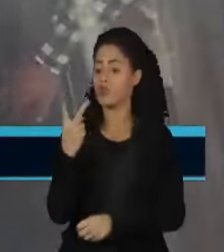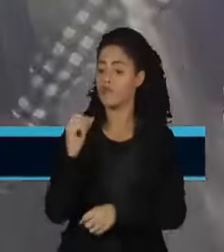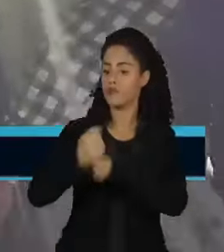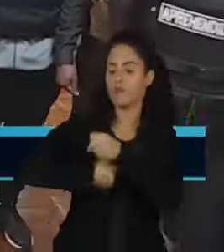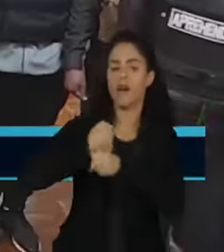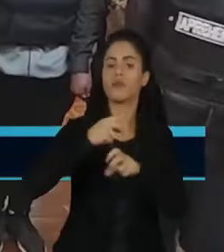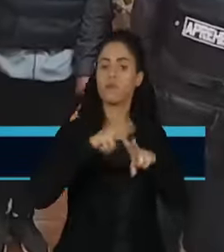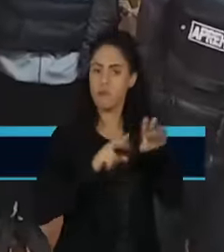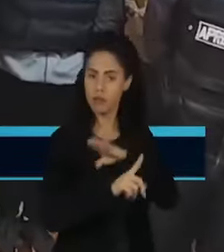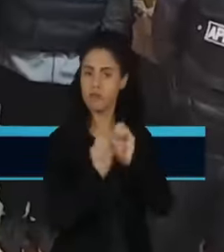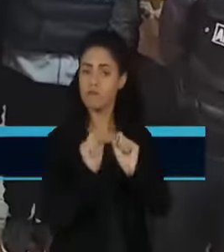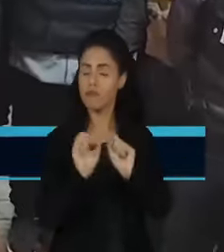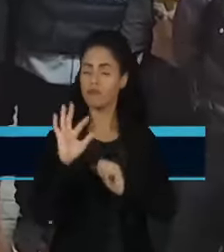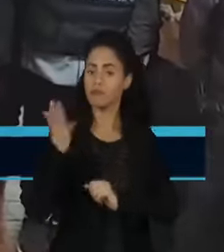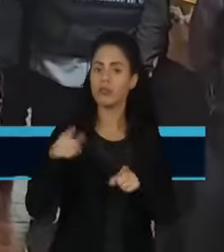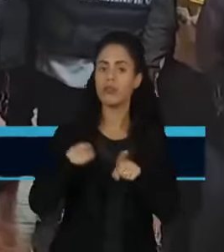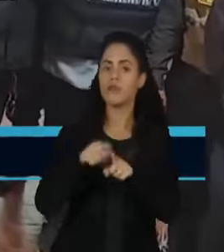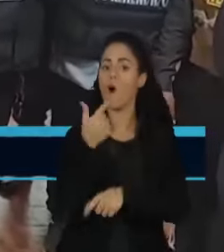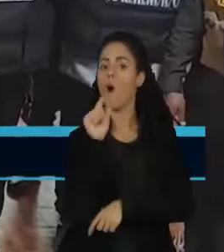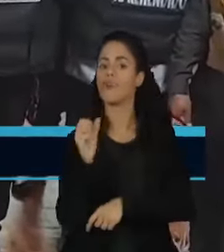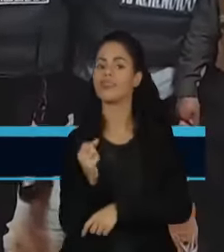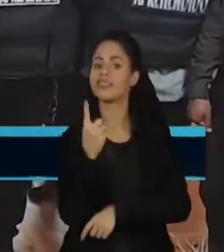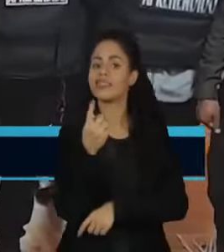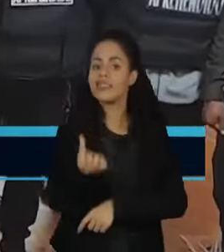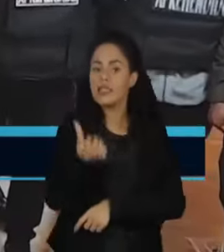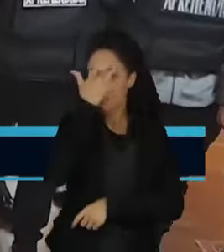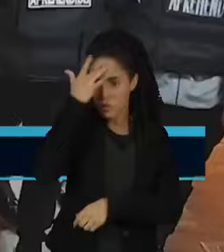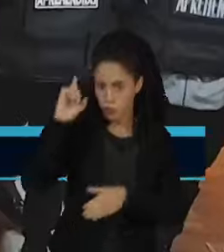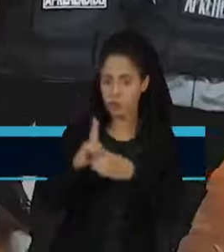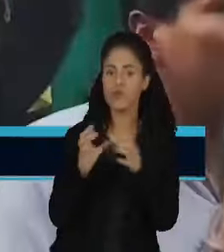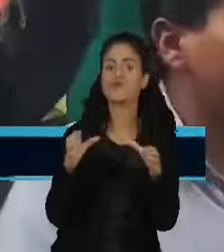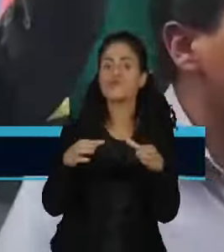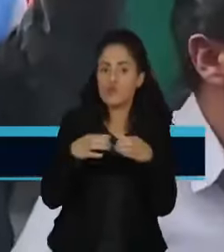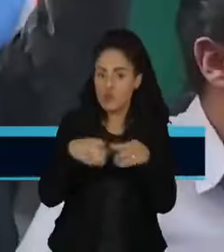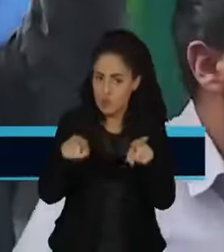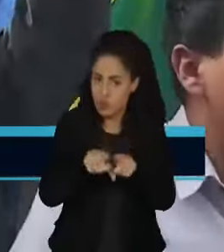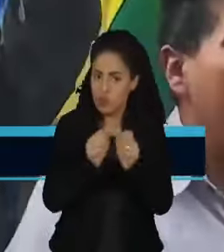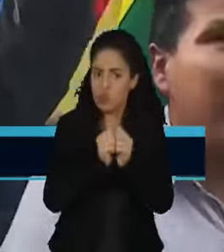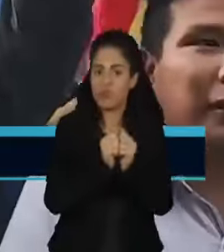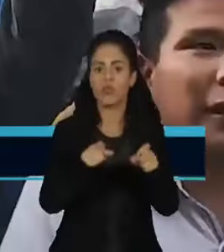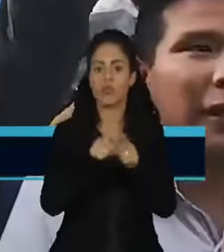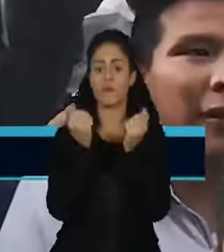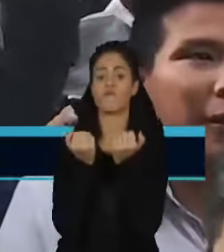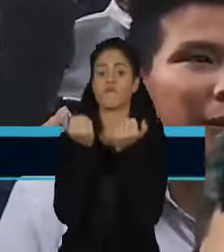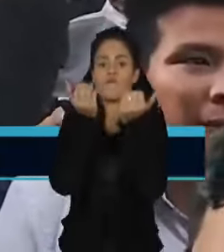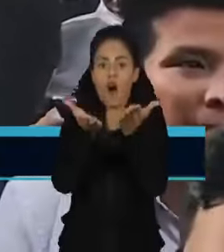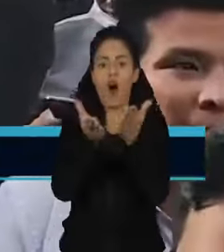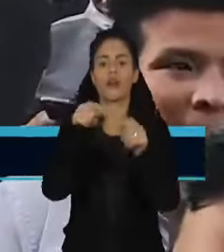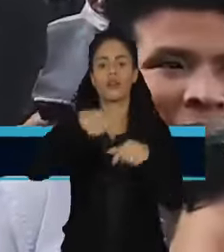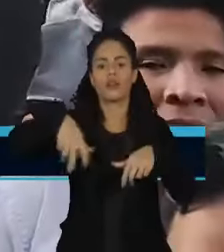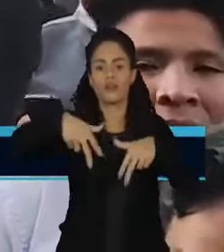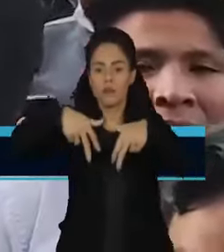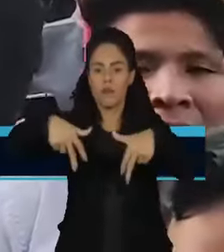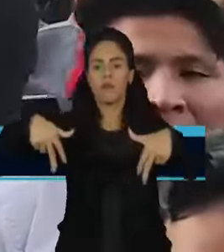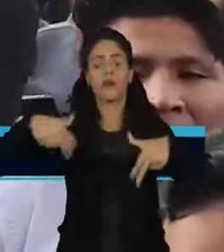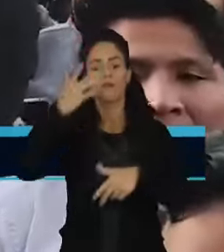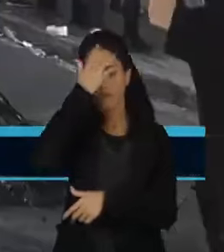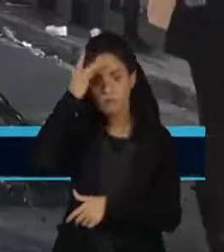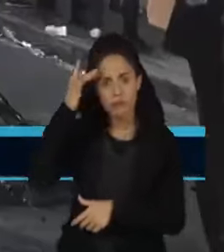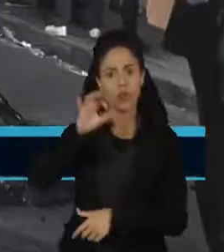anos de prisão. Além dele, outras 16 pessoas foram detidas. Do lado de fora da sede das Forças Especiais